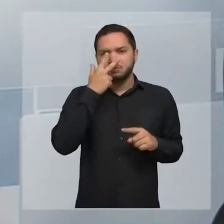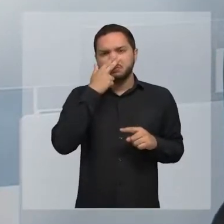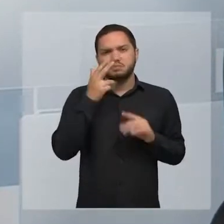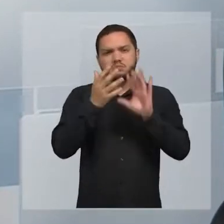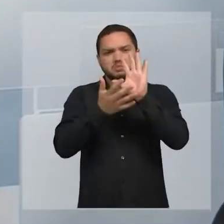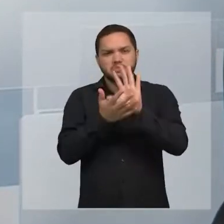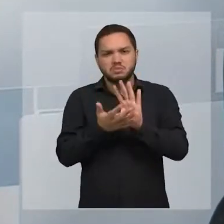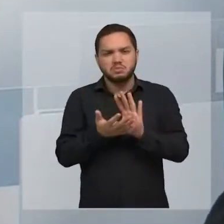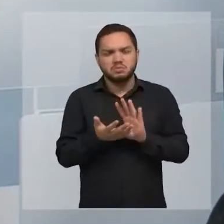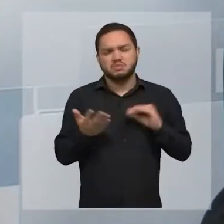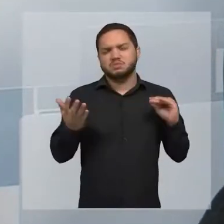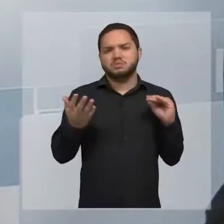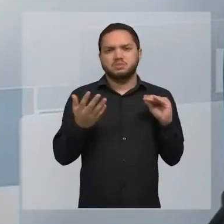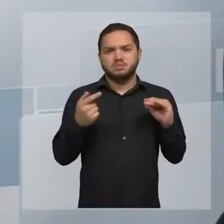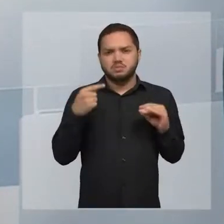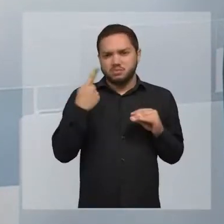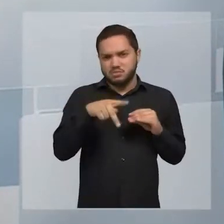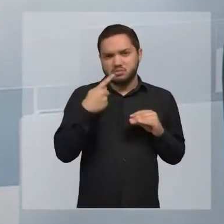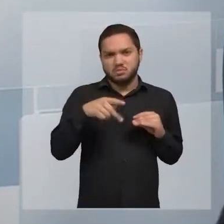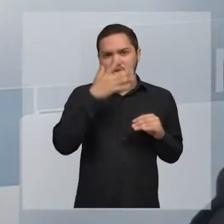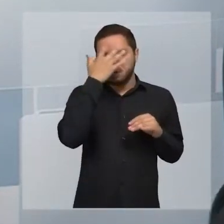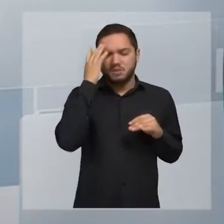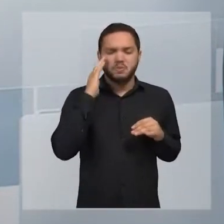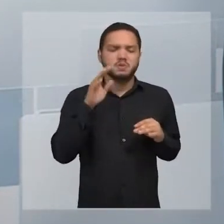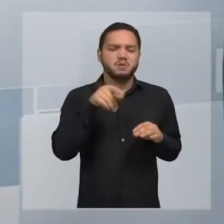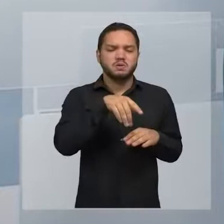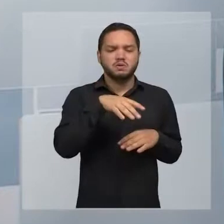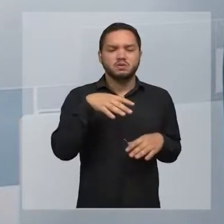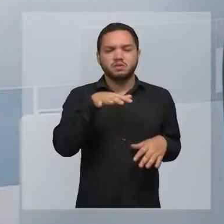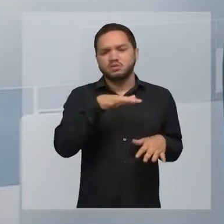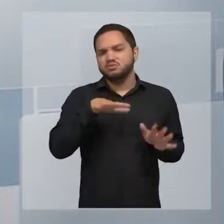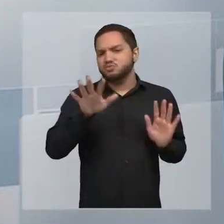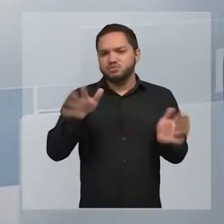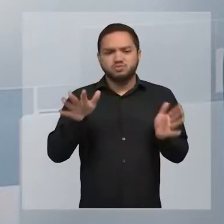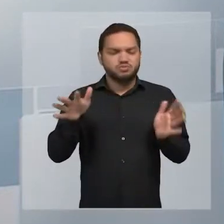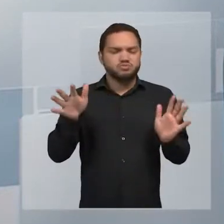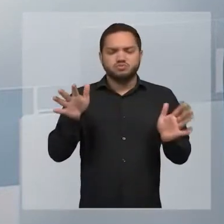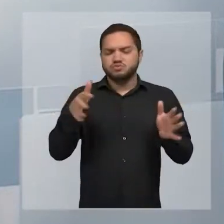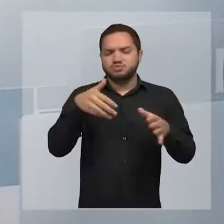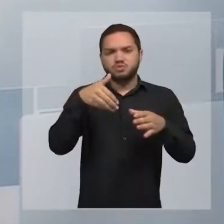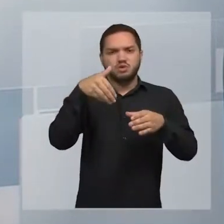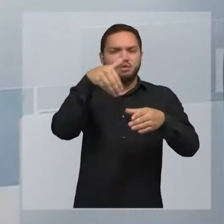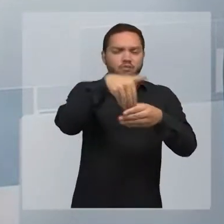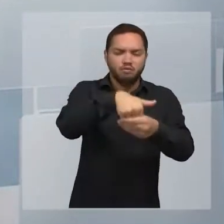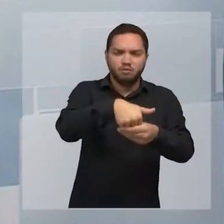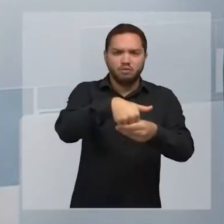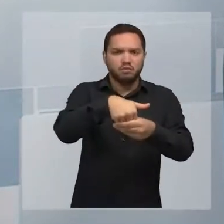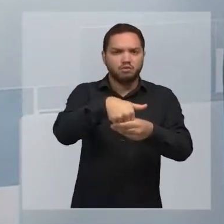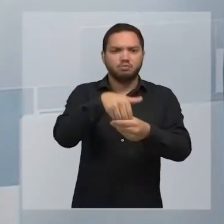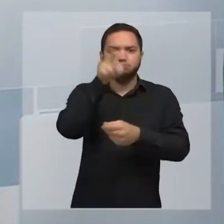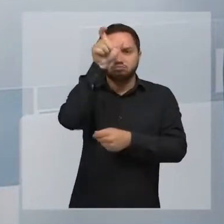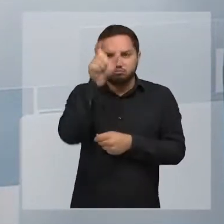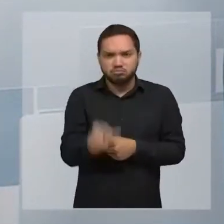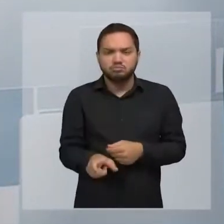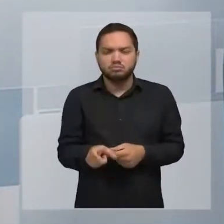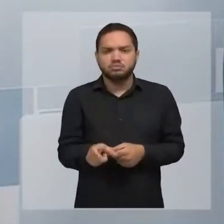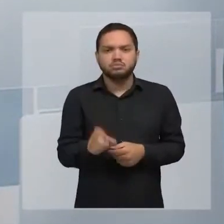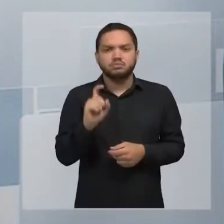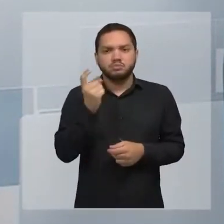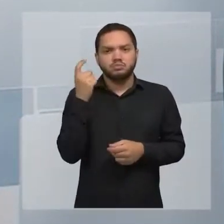seria imitar o linguajar deles. E aquele público já está literalmente e eleitoralmente vota